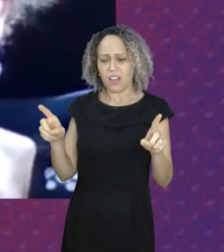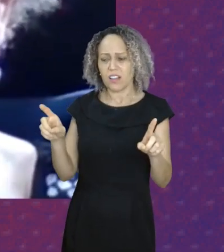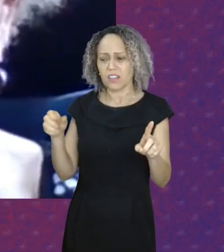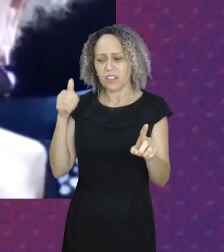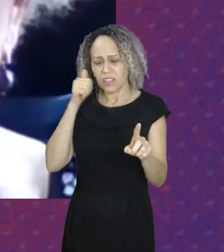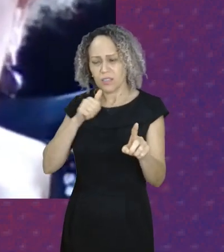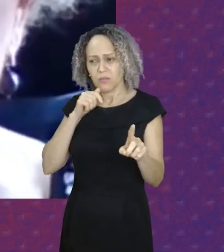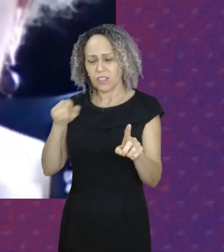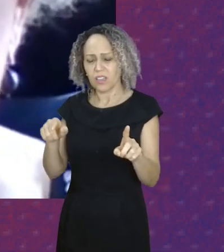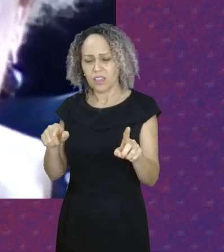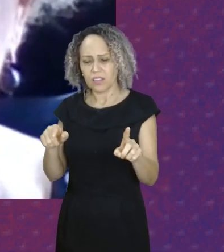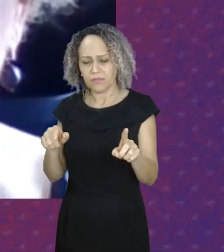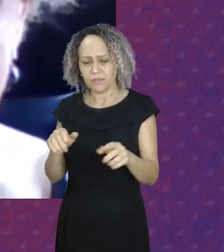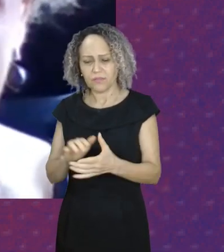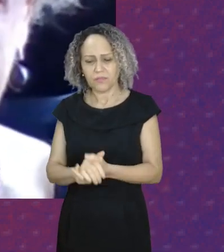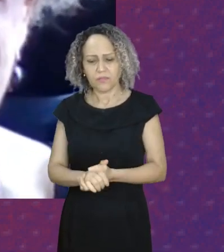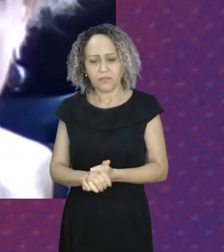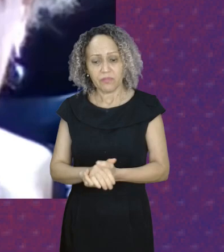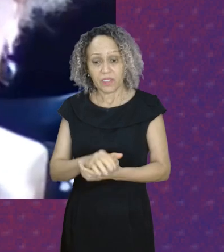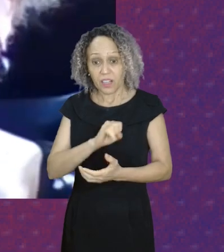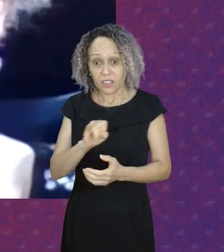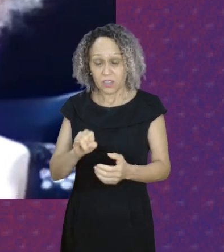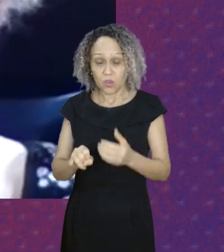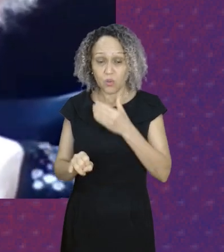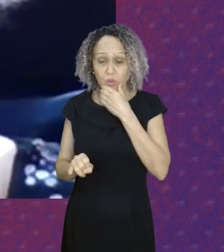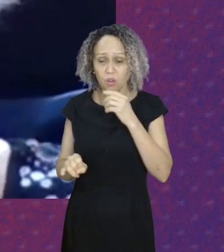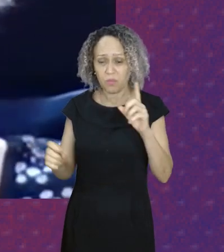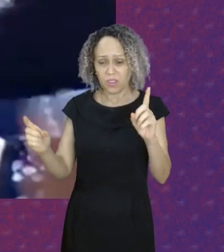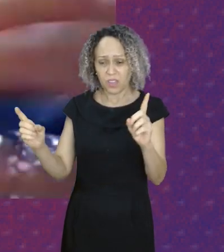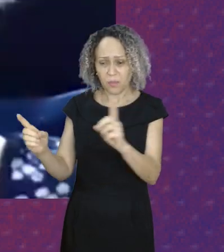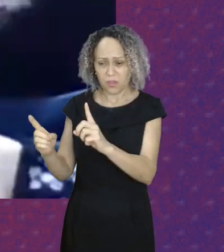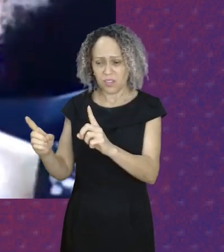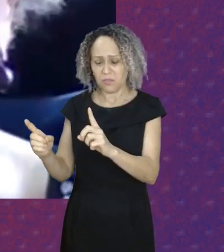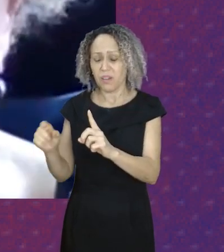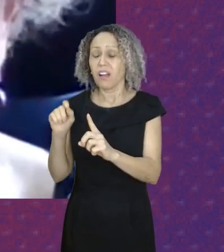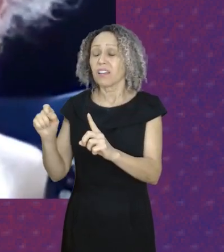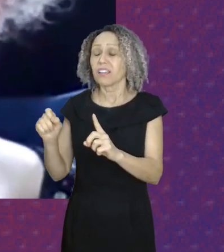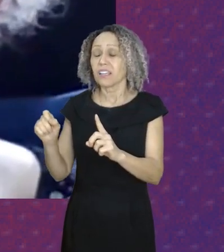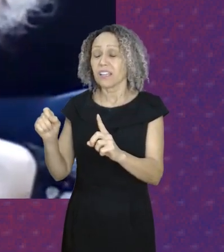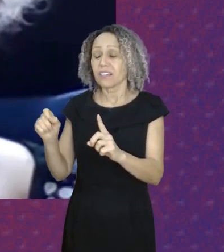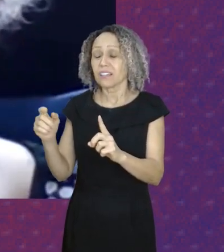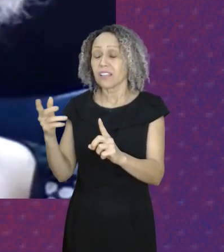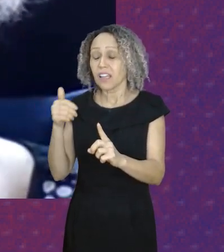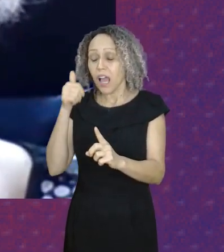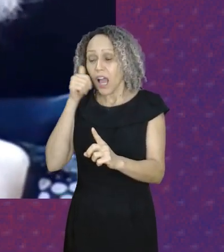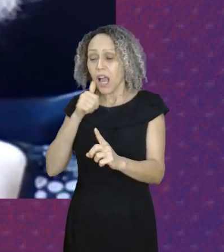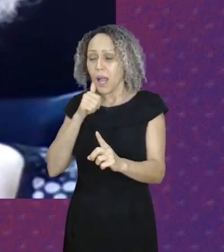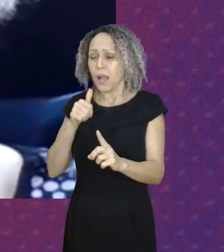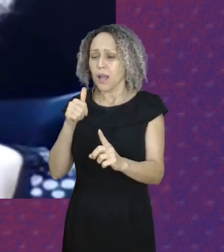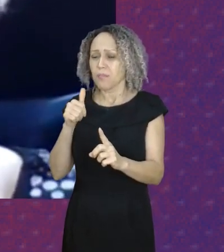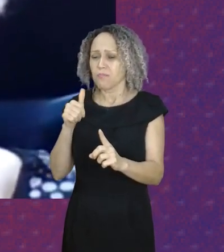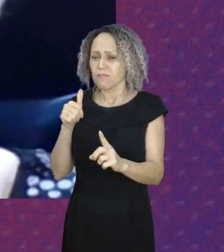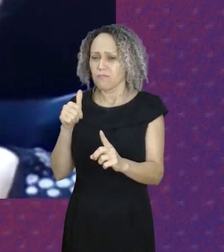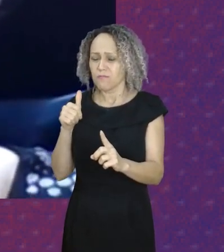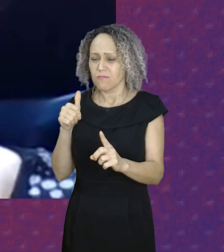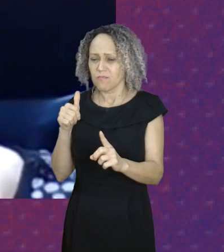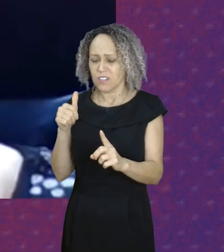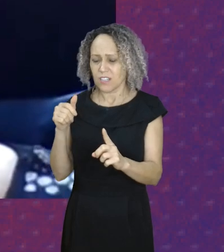se ele se aproximar, ela aciona o botão do pânico e tudo mais. E aí ela